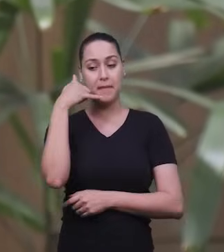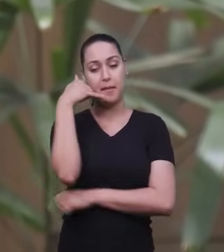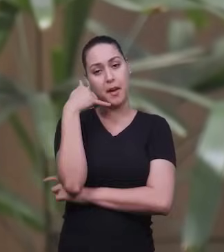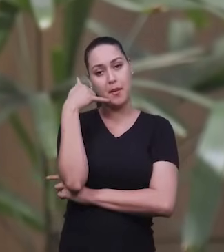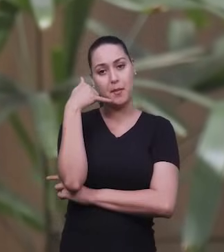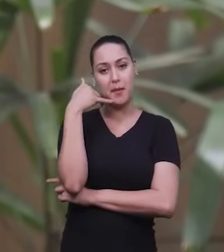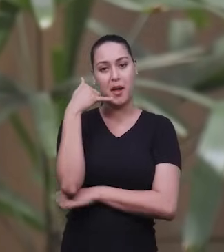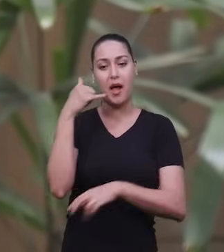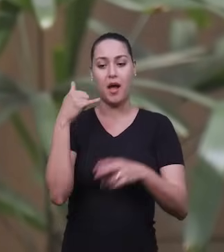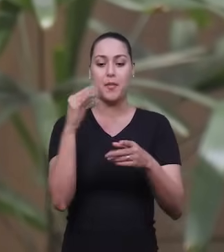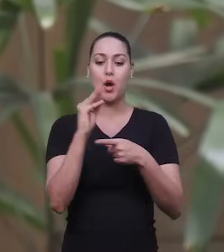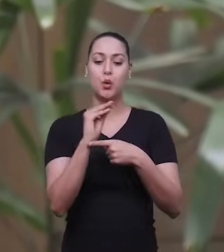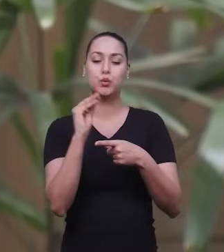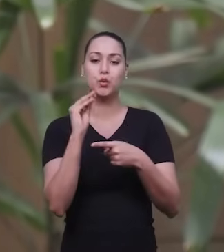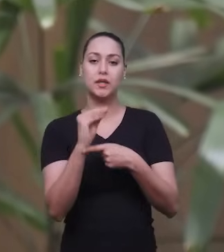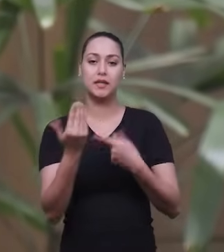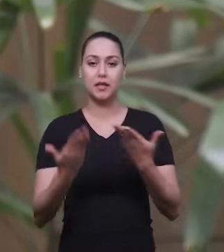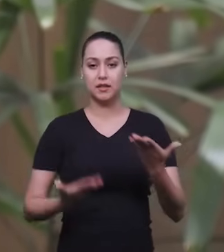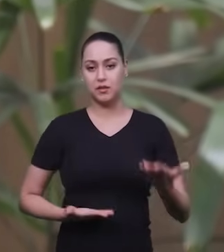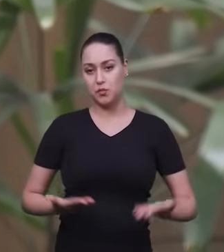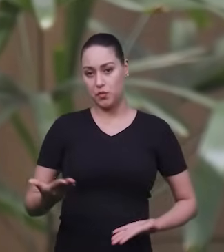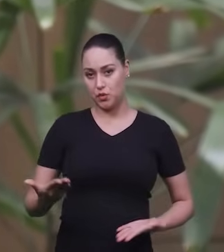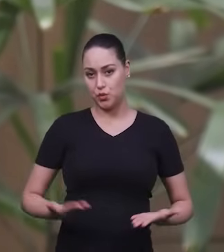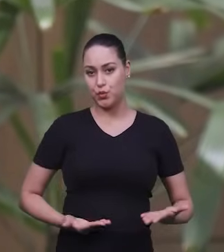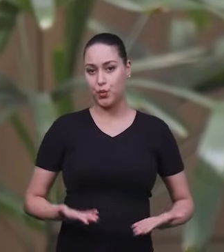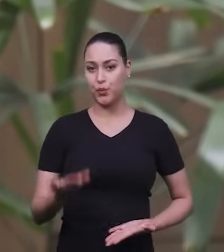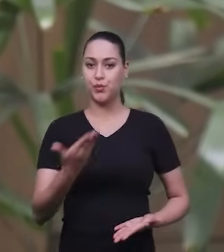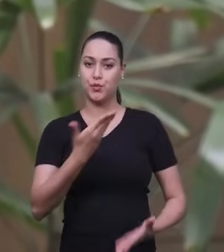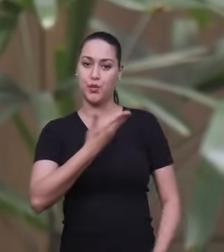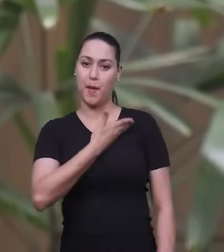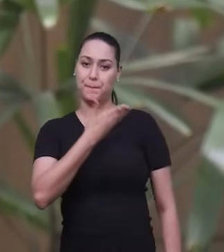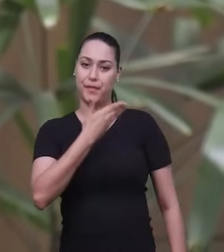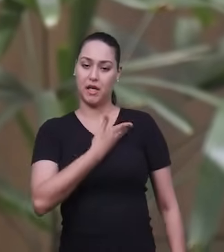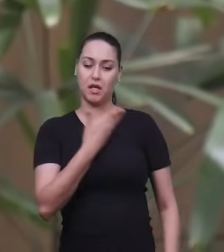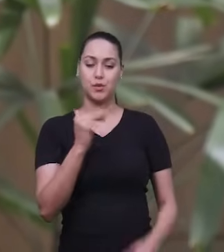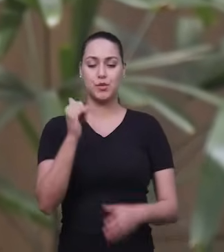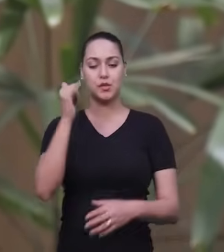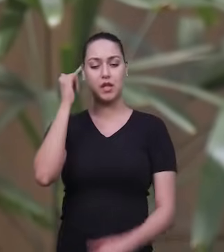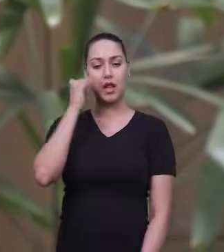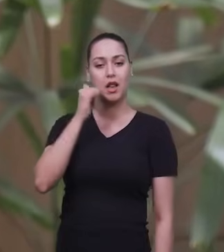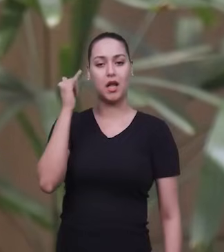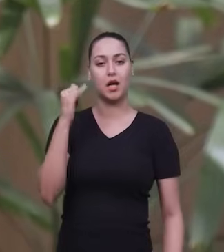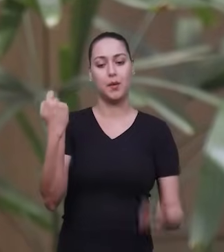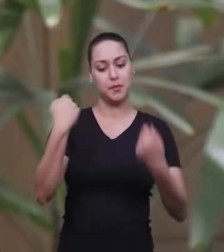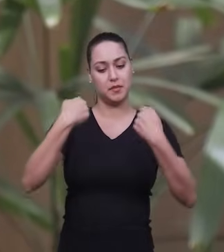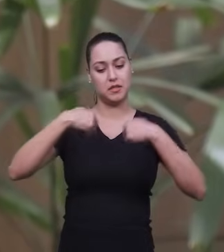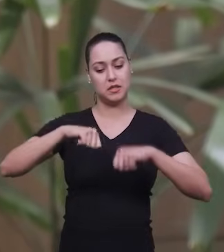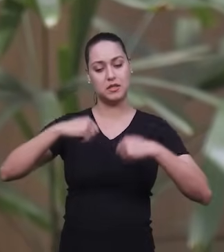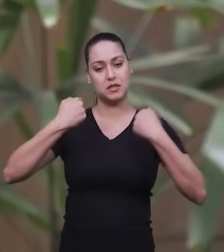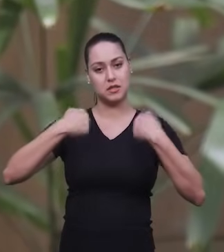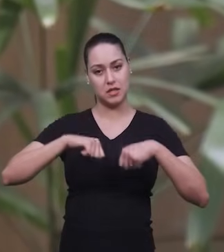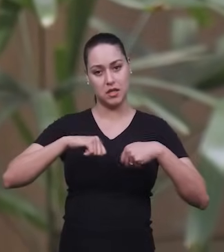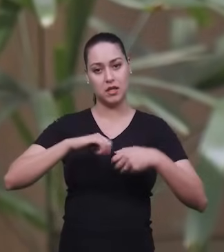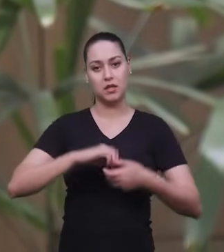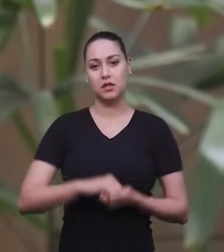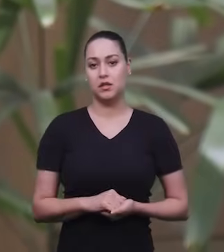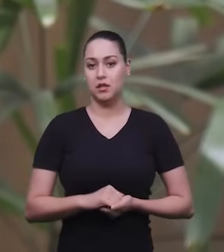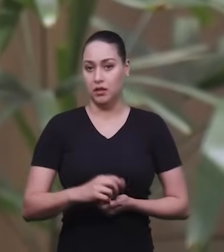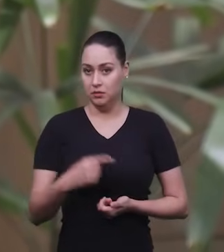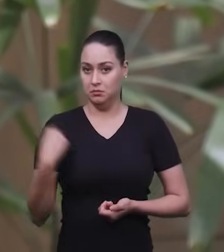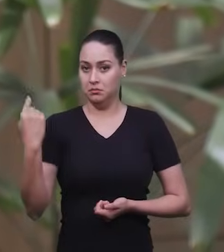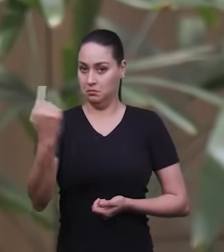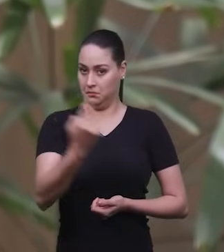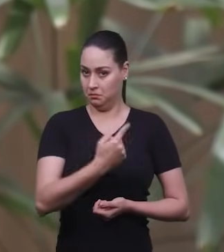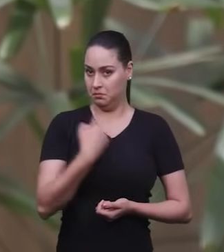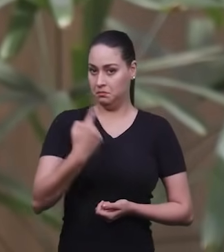as ovelhas, aos irmãos, aos amigos que ligam necessitados, nós acabamos